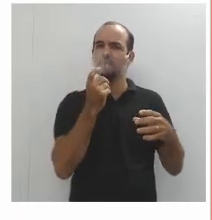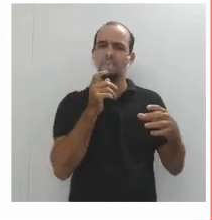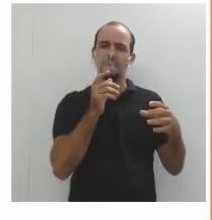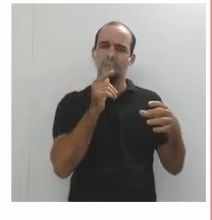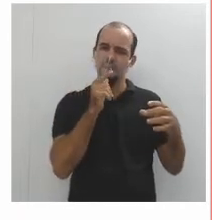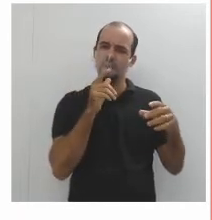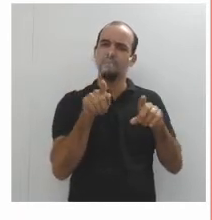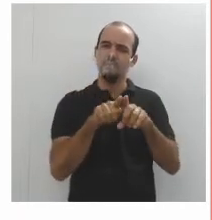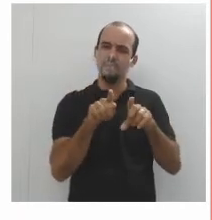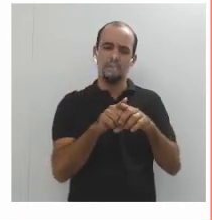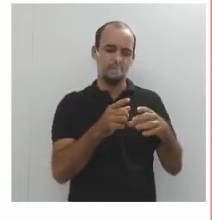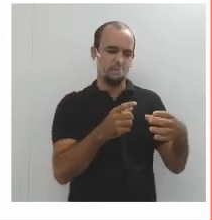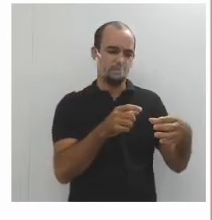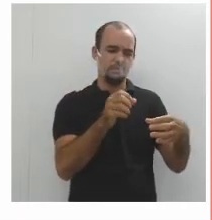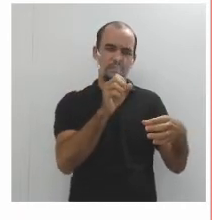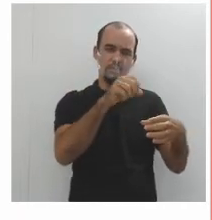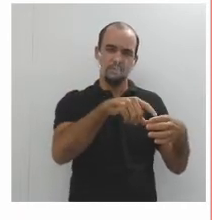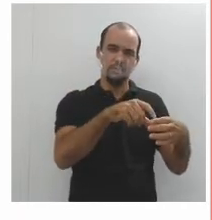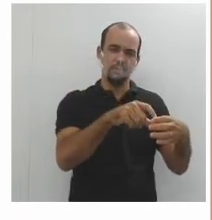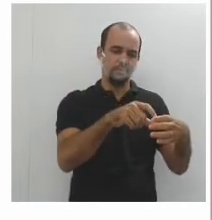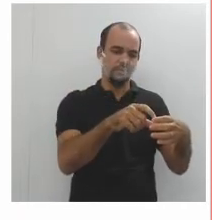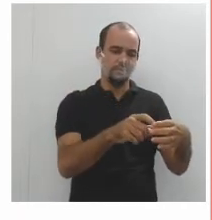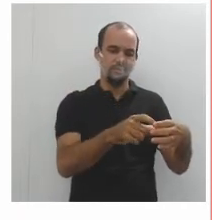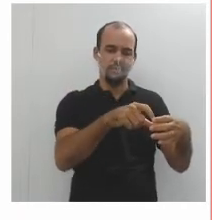aí também o sal, que está